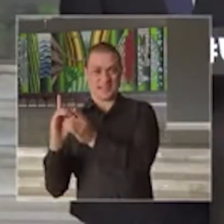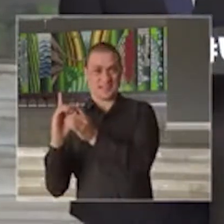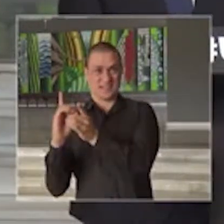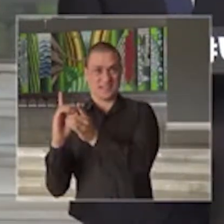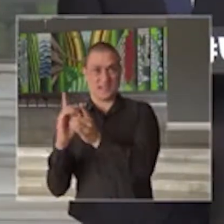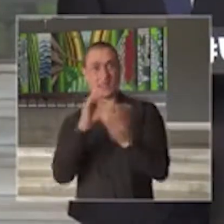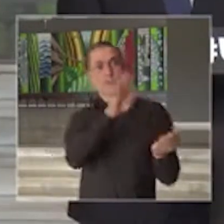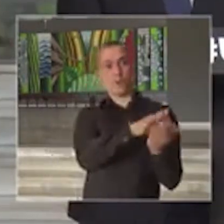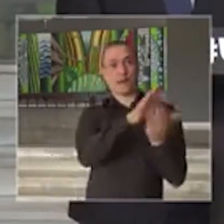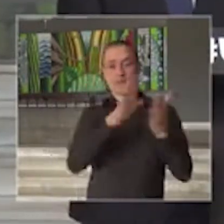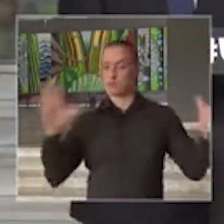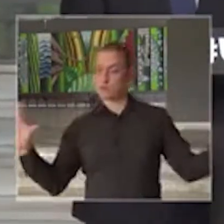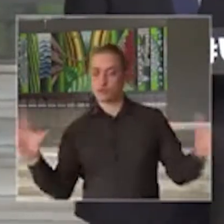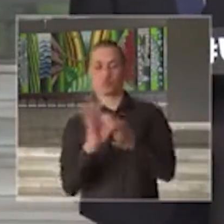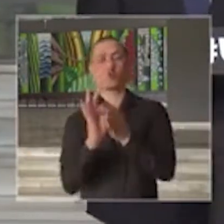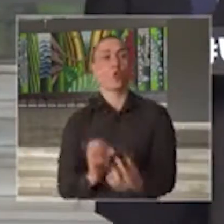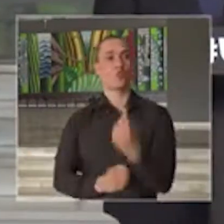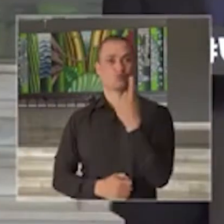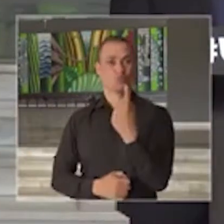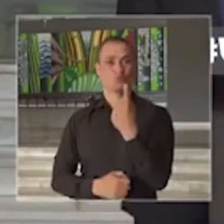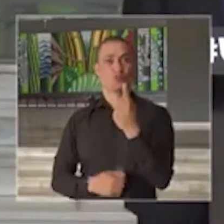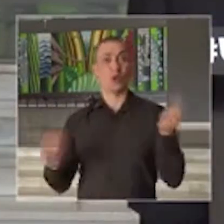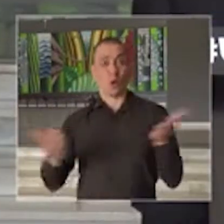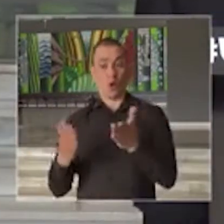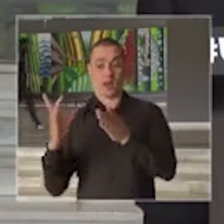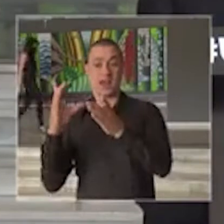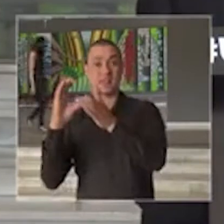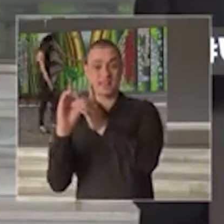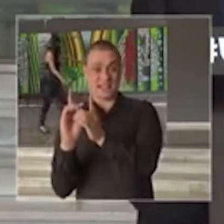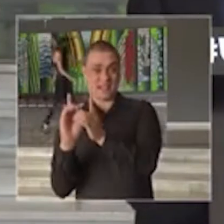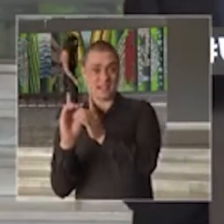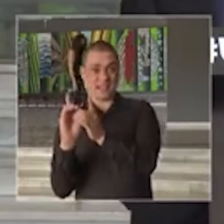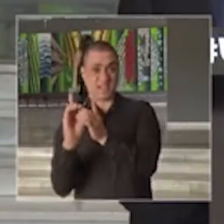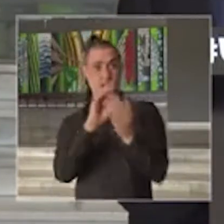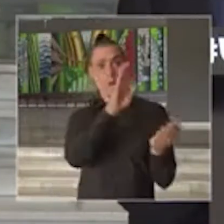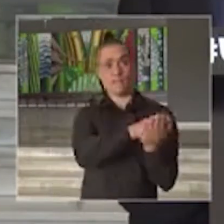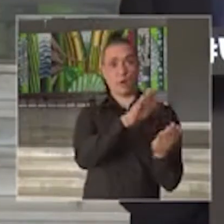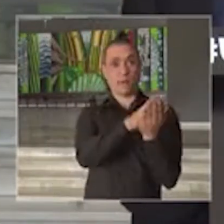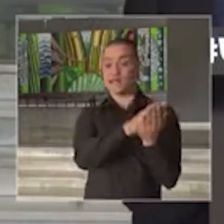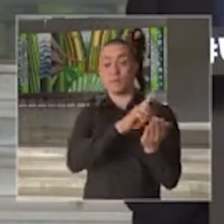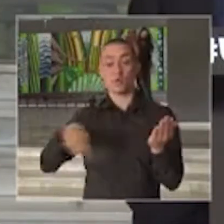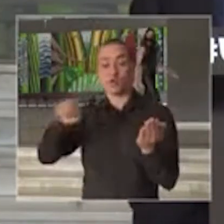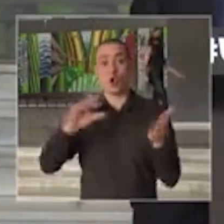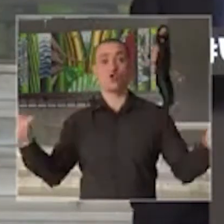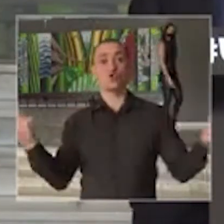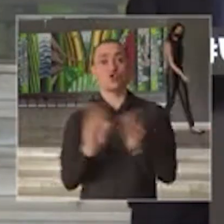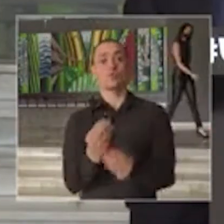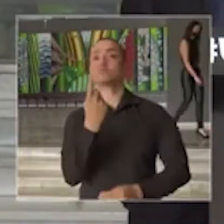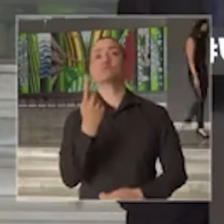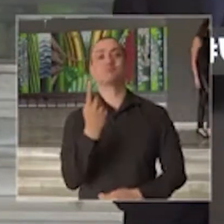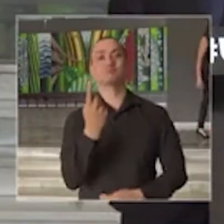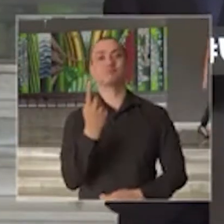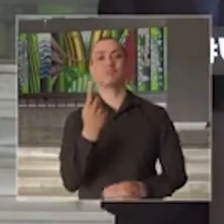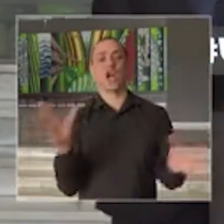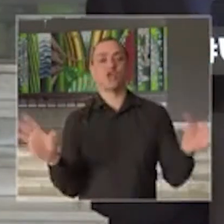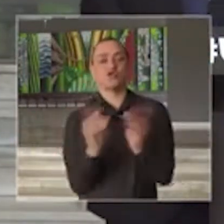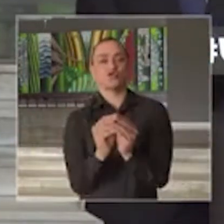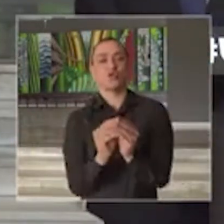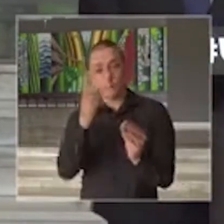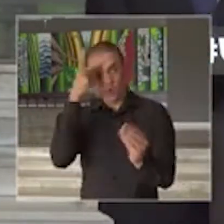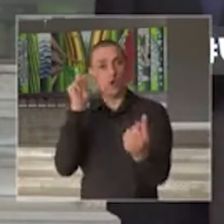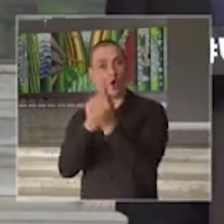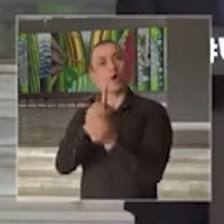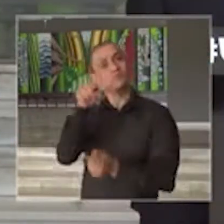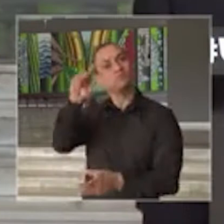junto ao poupatempo a partir de agora detran e poupatempo são único local de atendimento ao